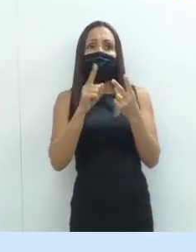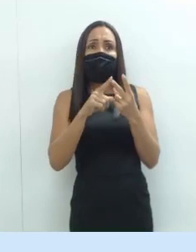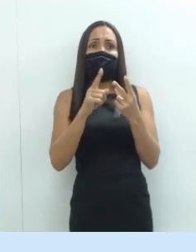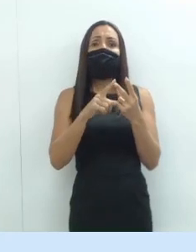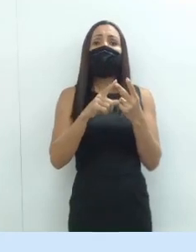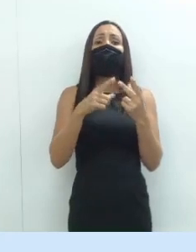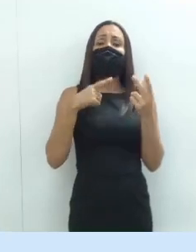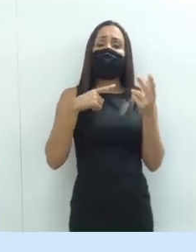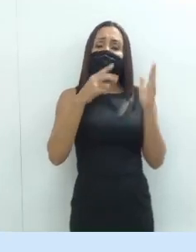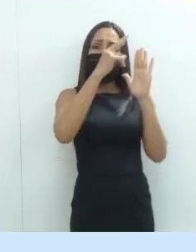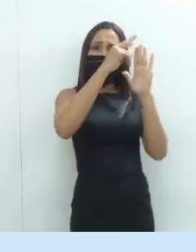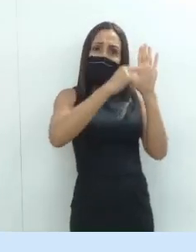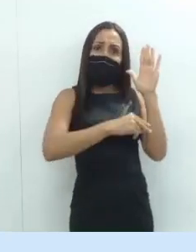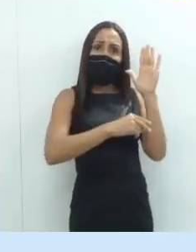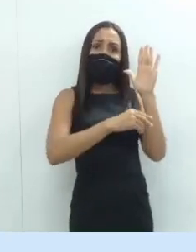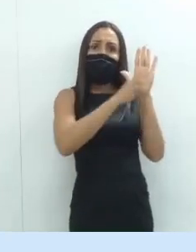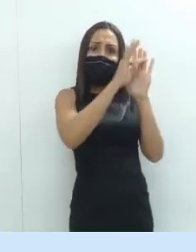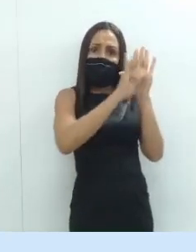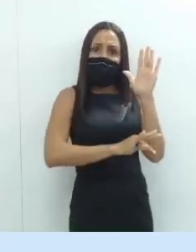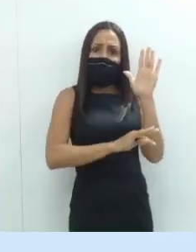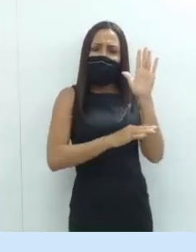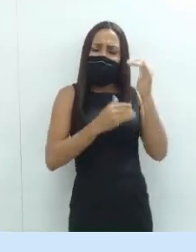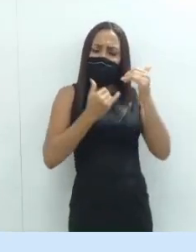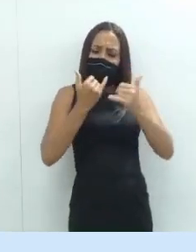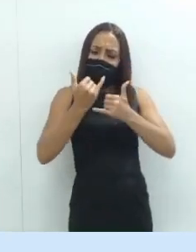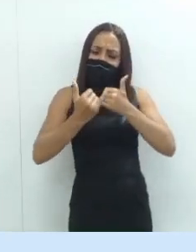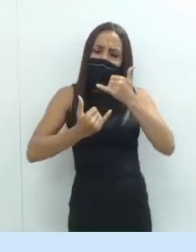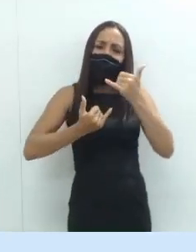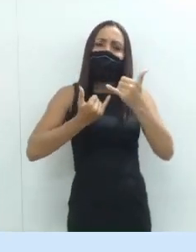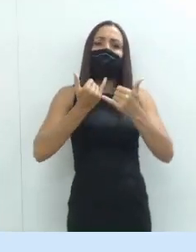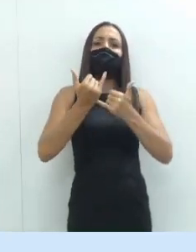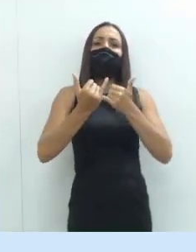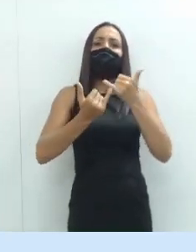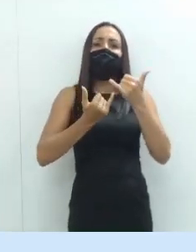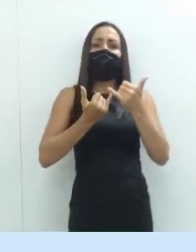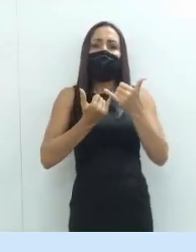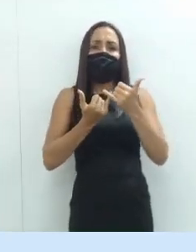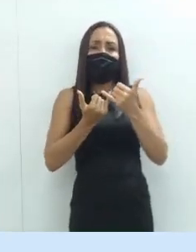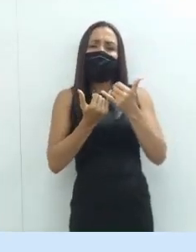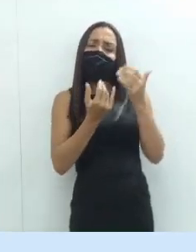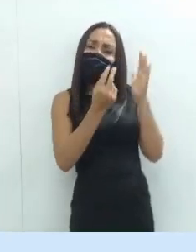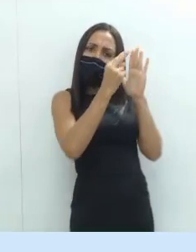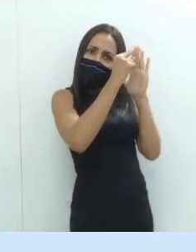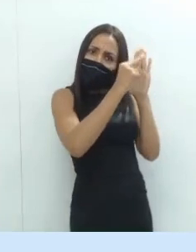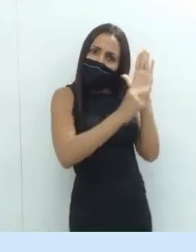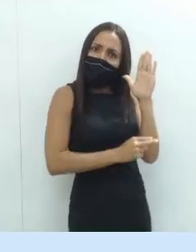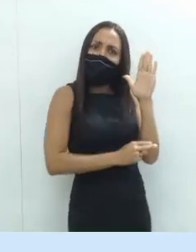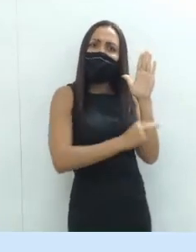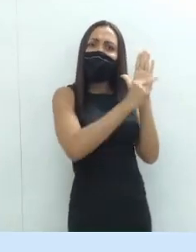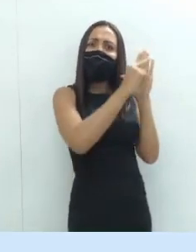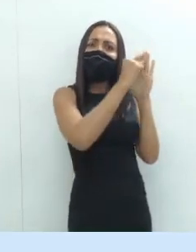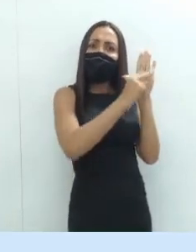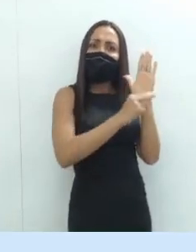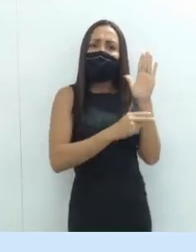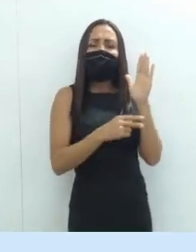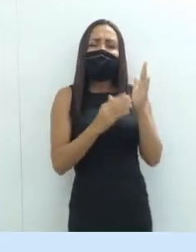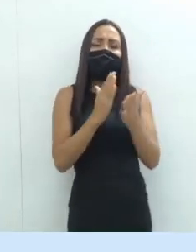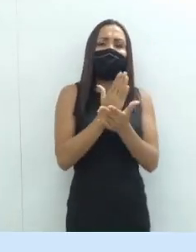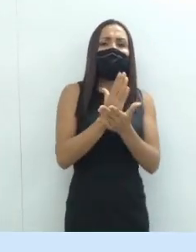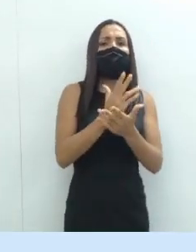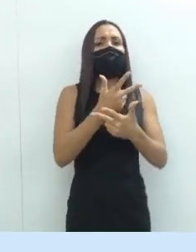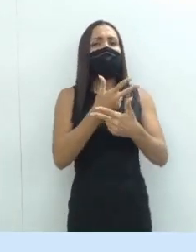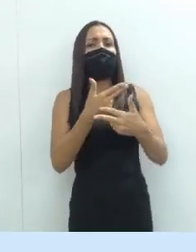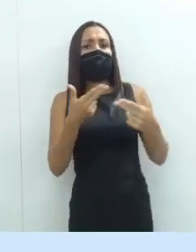texto para entreter, para nós nos entretermos, né, com algumas coisas, né?